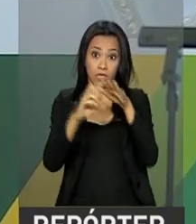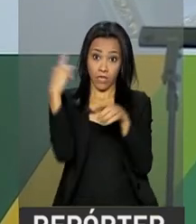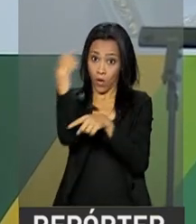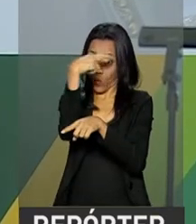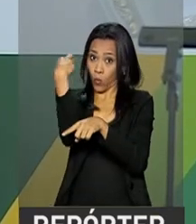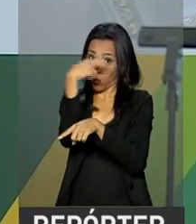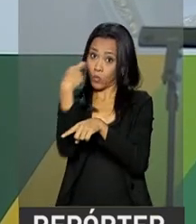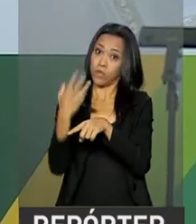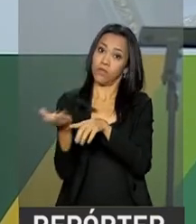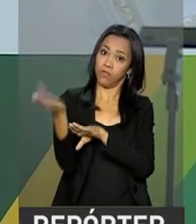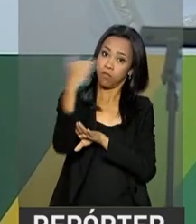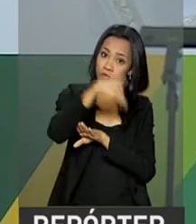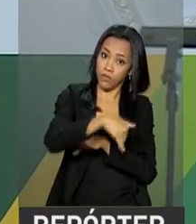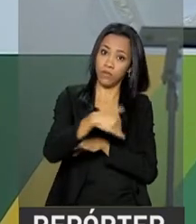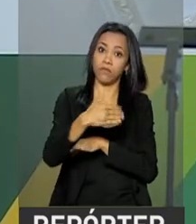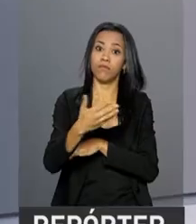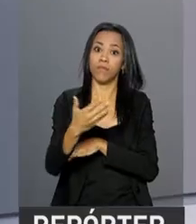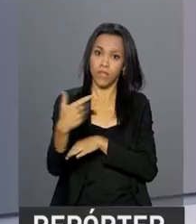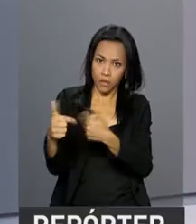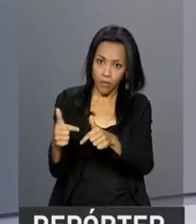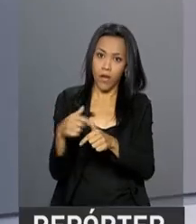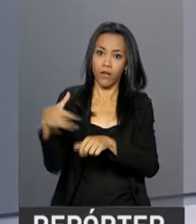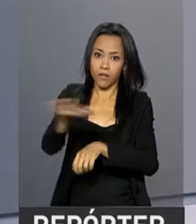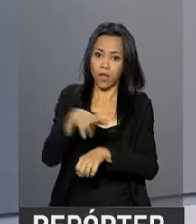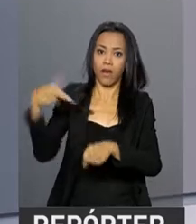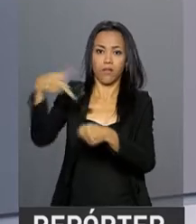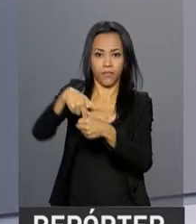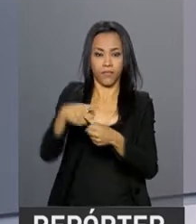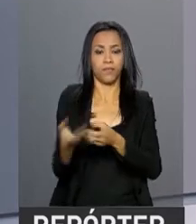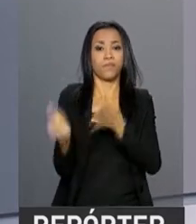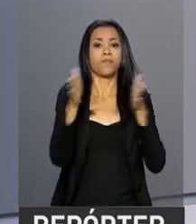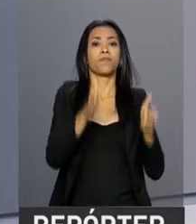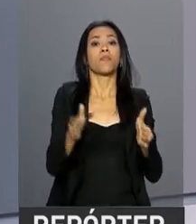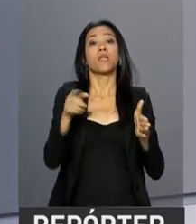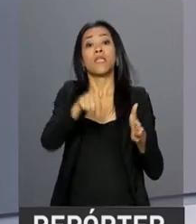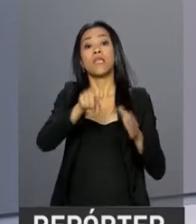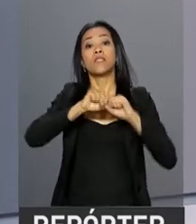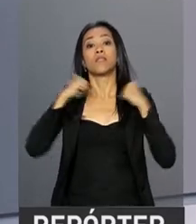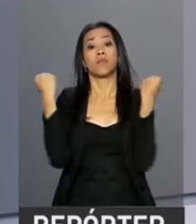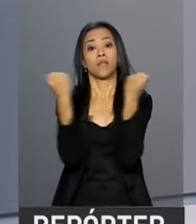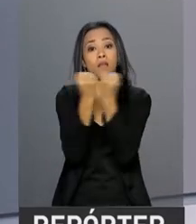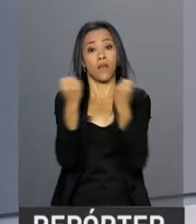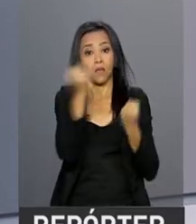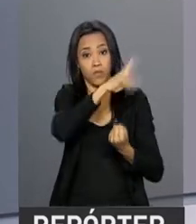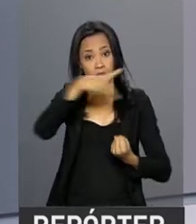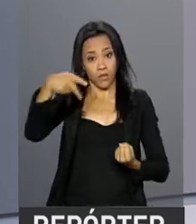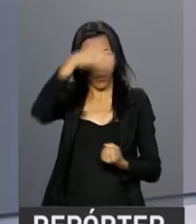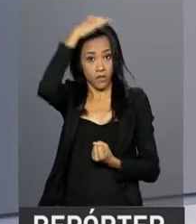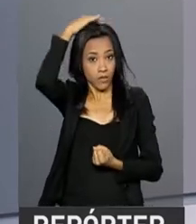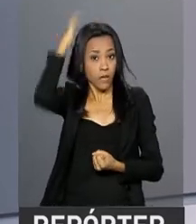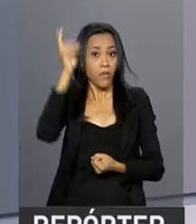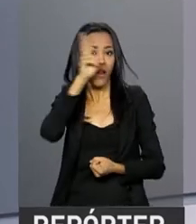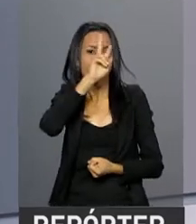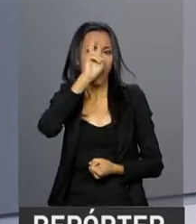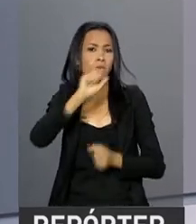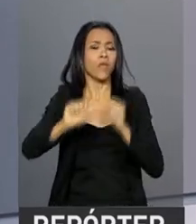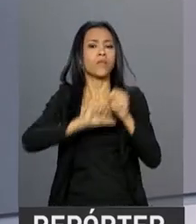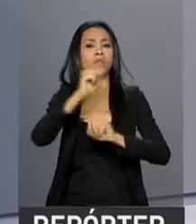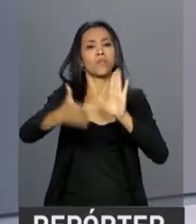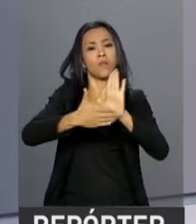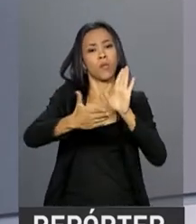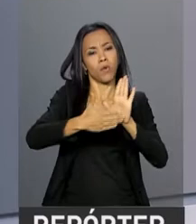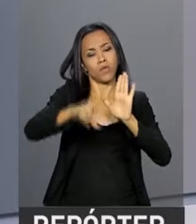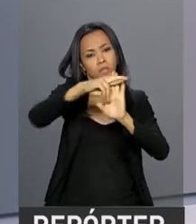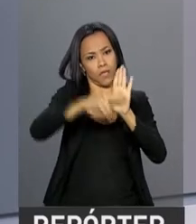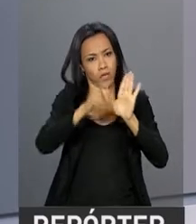que atuam no setor. Durante o seminário, o presidente Michel Temer lembrou que as reformas da Previdência, da